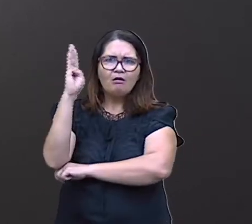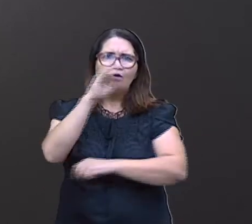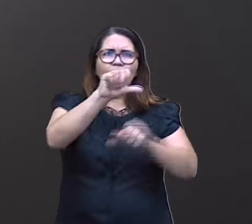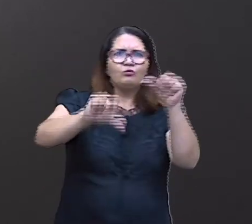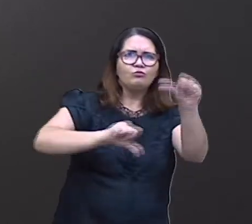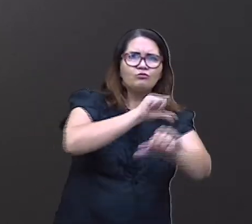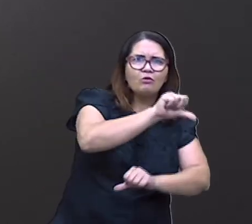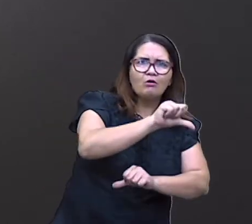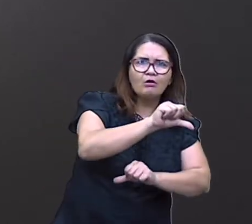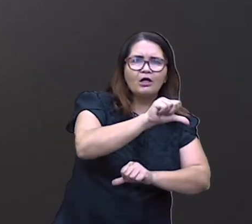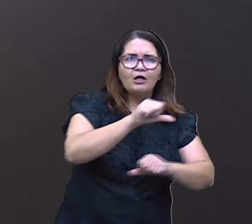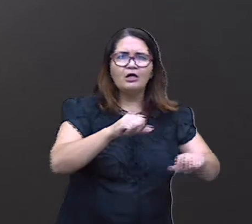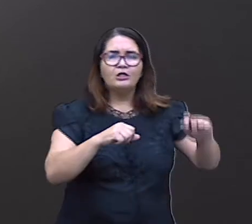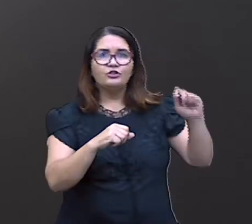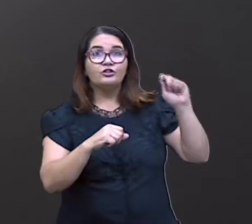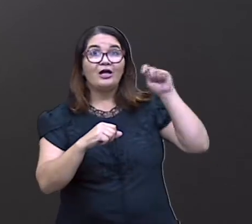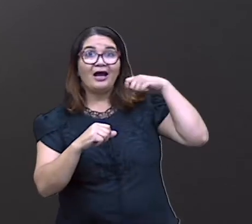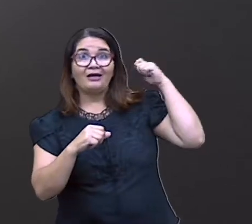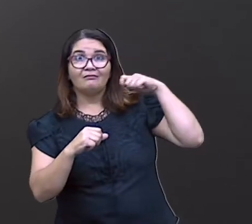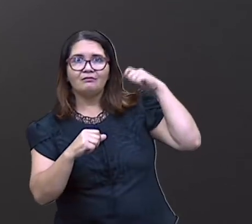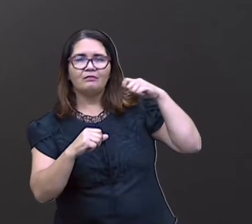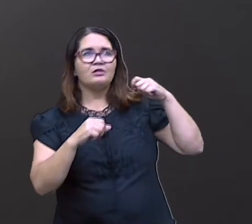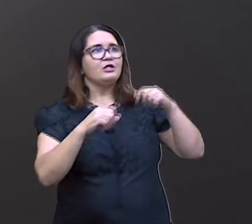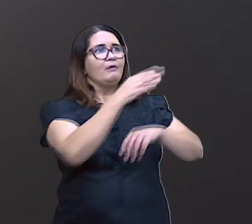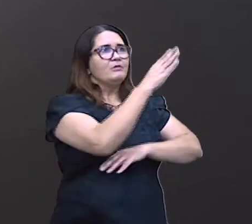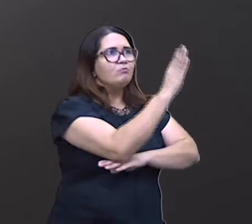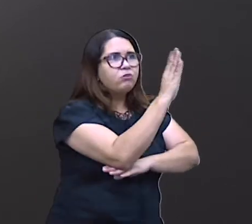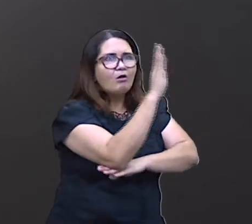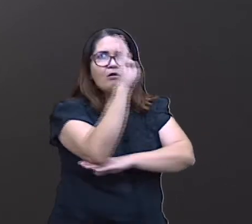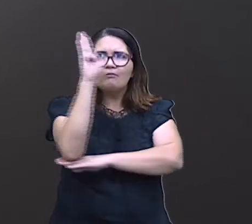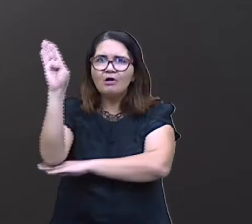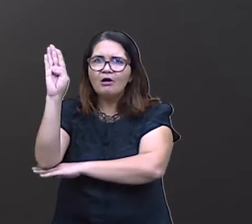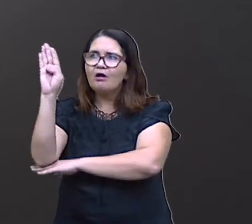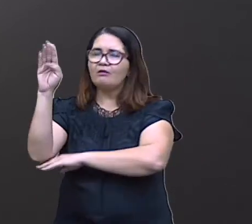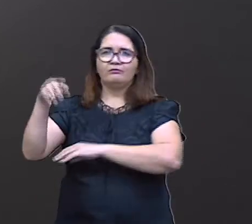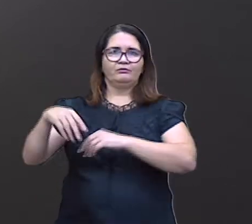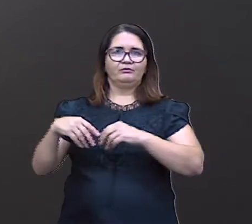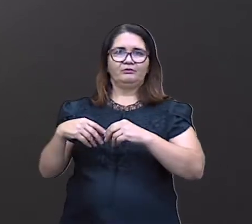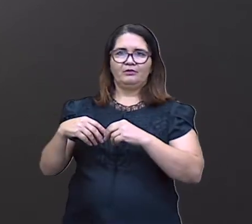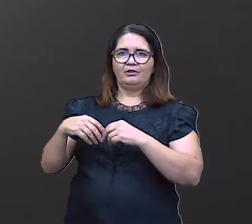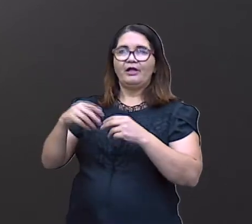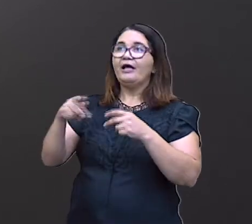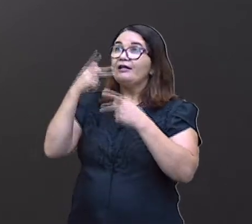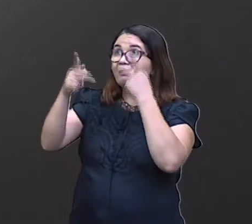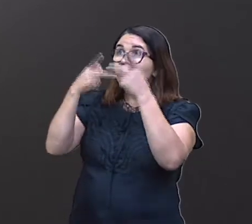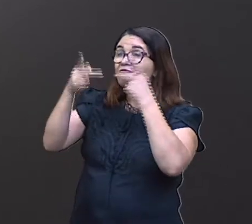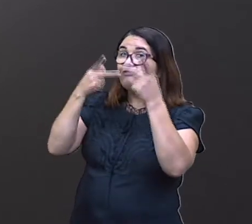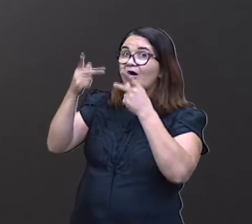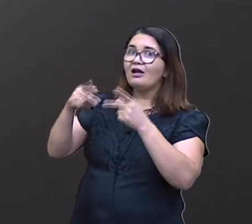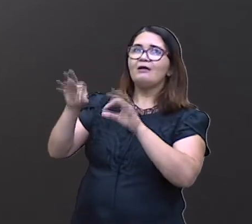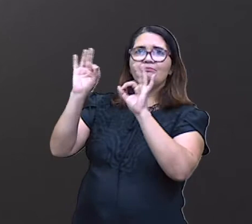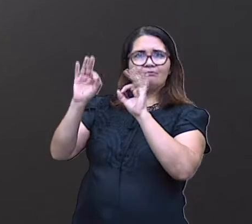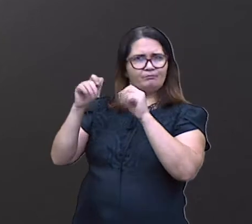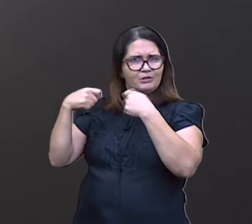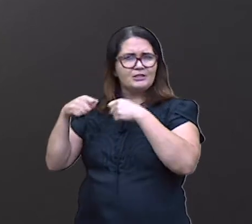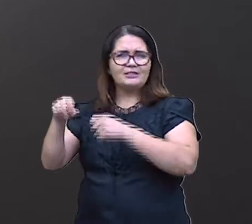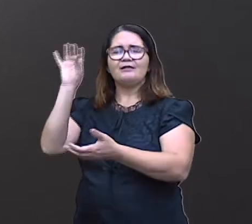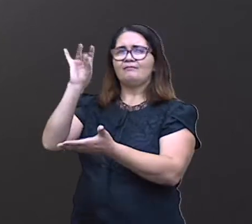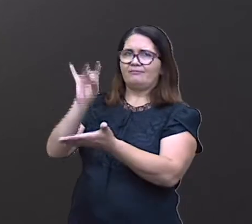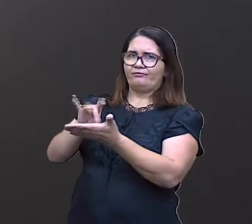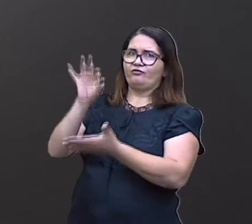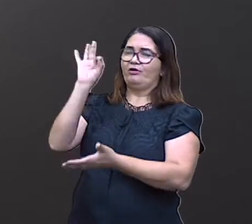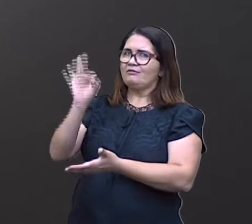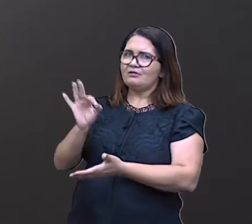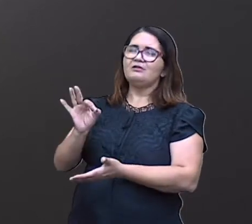roteiro, ele passa por todas as etapas de produção e muitas vezes ele precisa ser alterado.